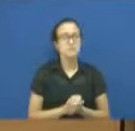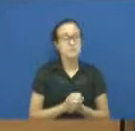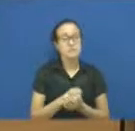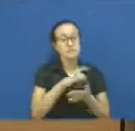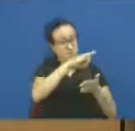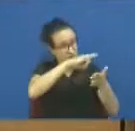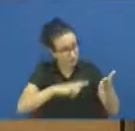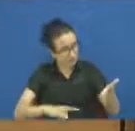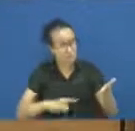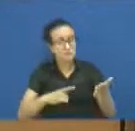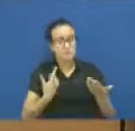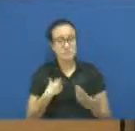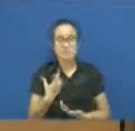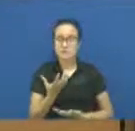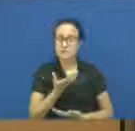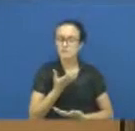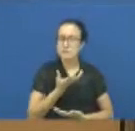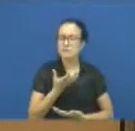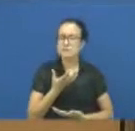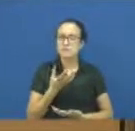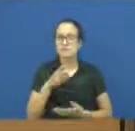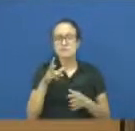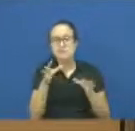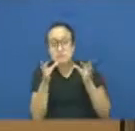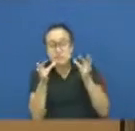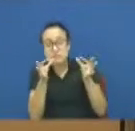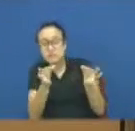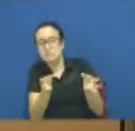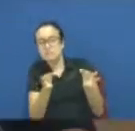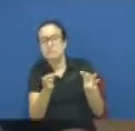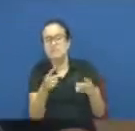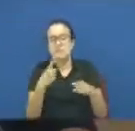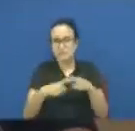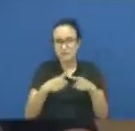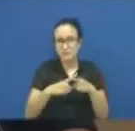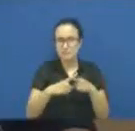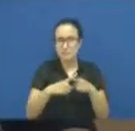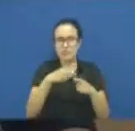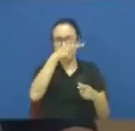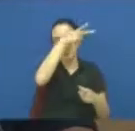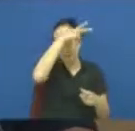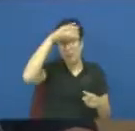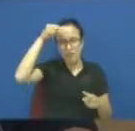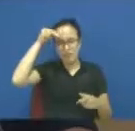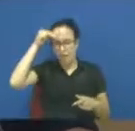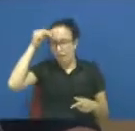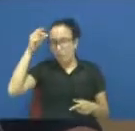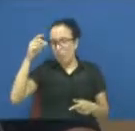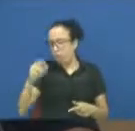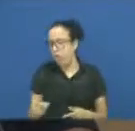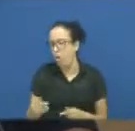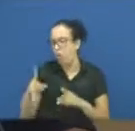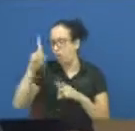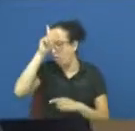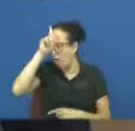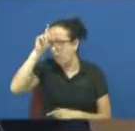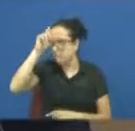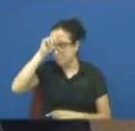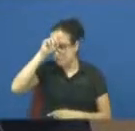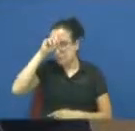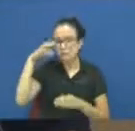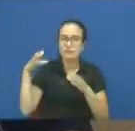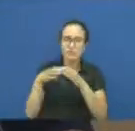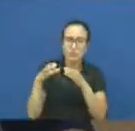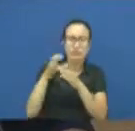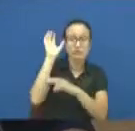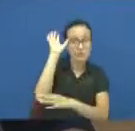articulação dessa campanha feita pela Prefeitura, Santa Casa, Winner Limeira, ainda com a participação